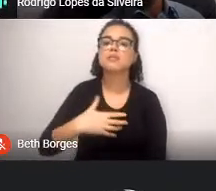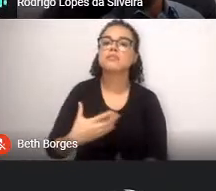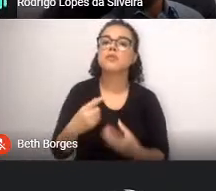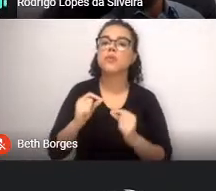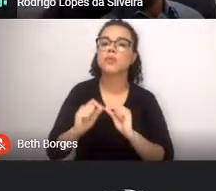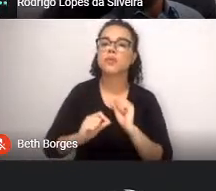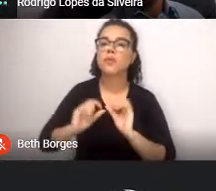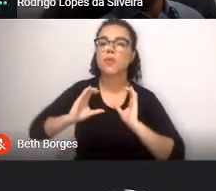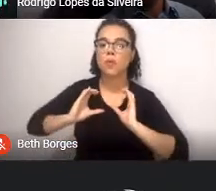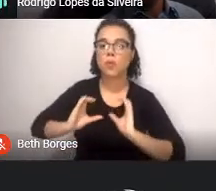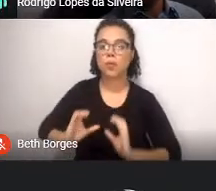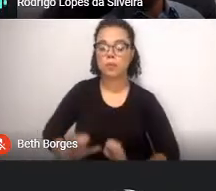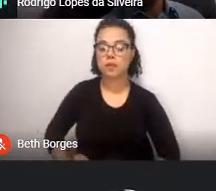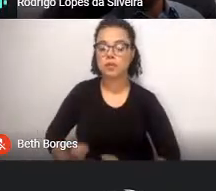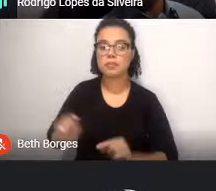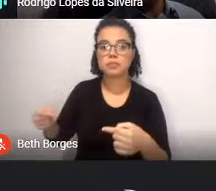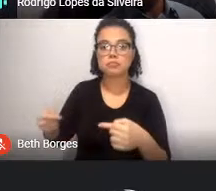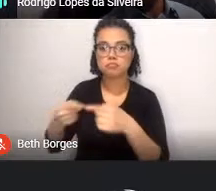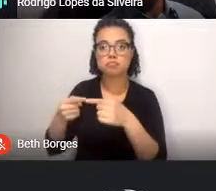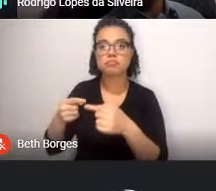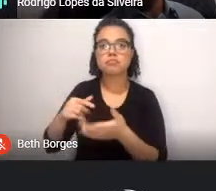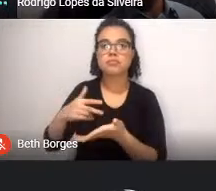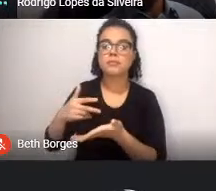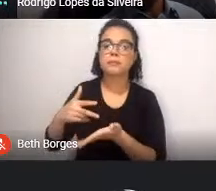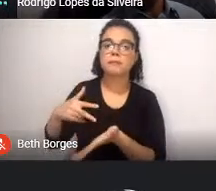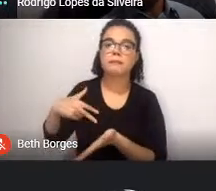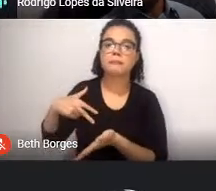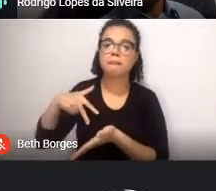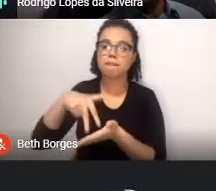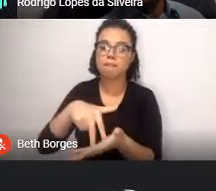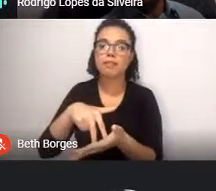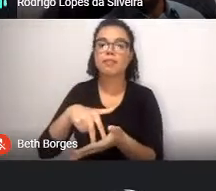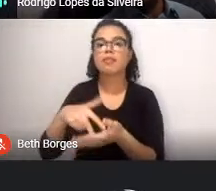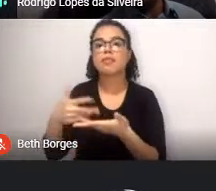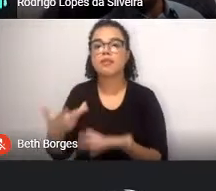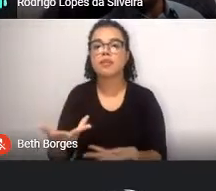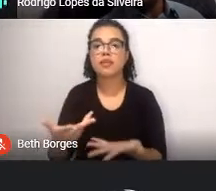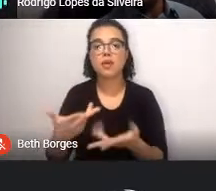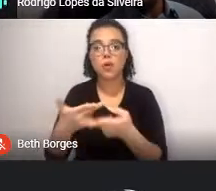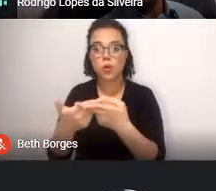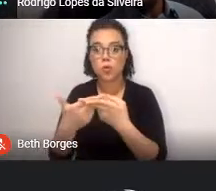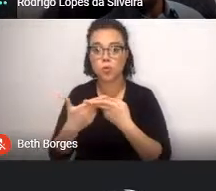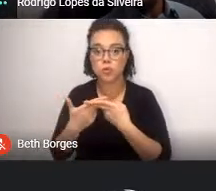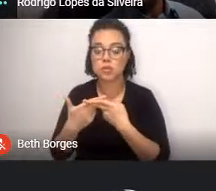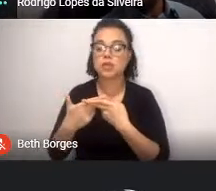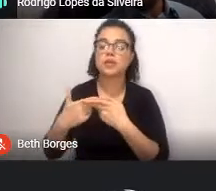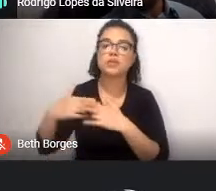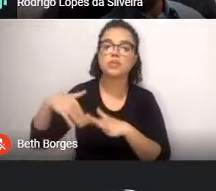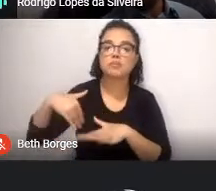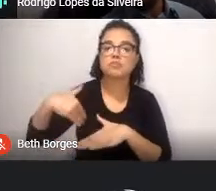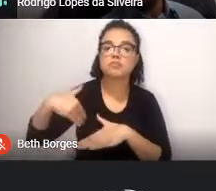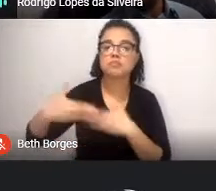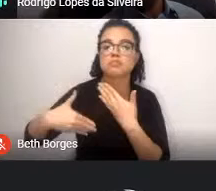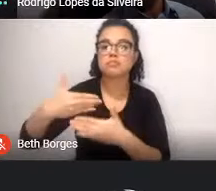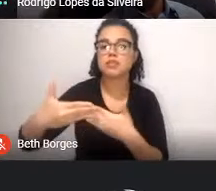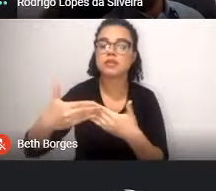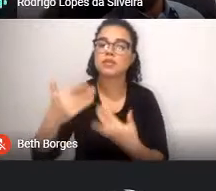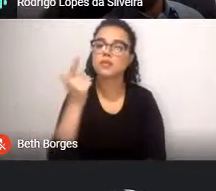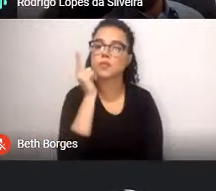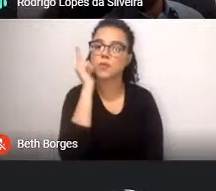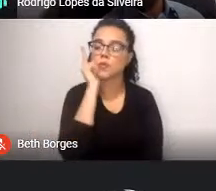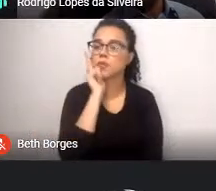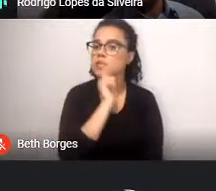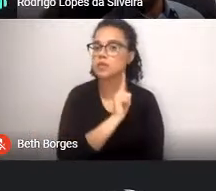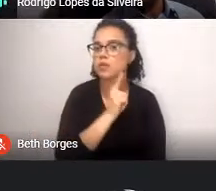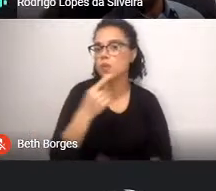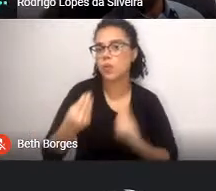comportamento funcional, enfrentando essa realidade e utilizando todo esse proceder, causando, assim,